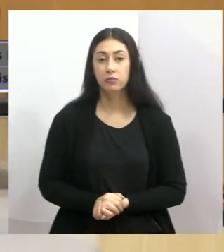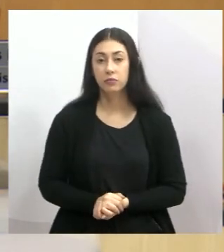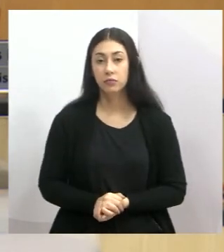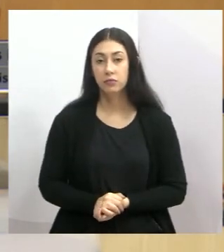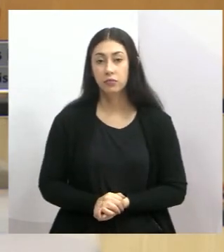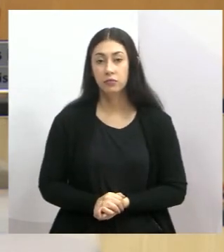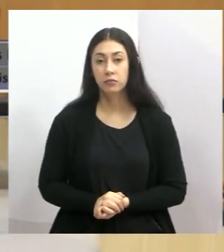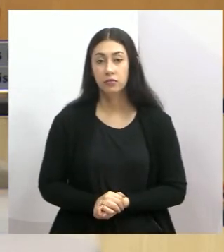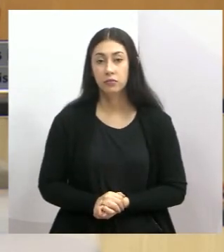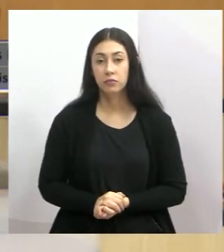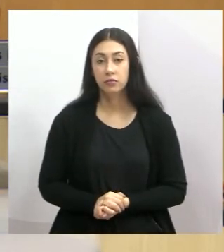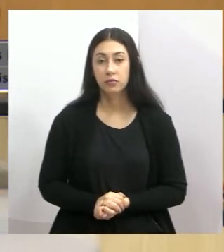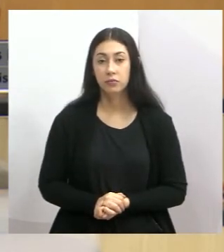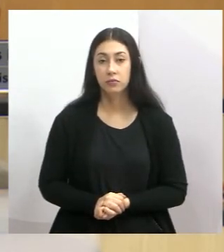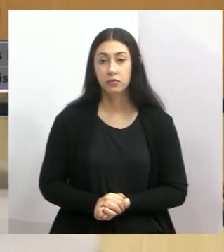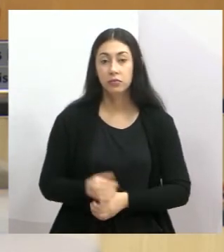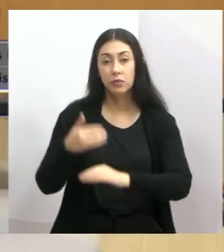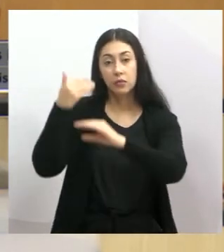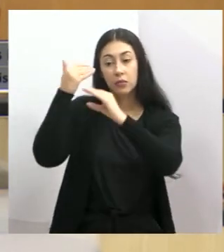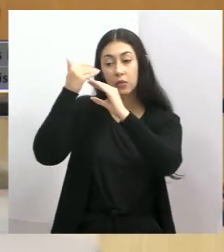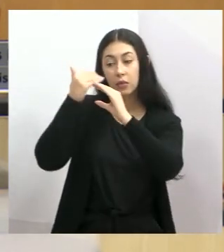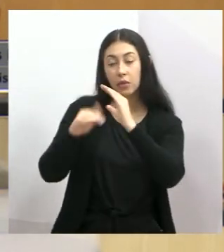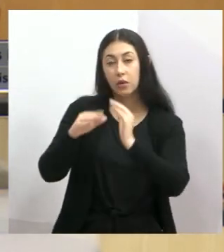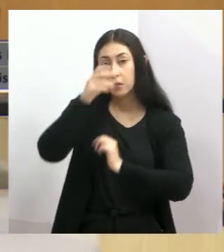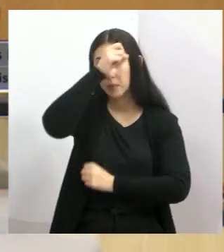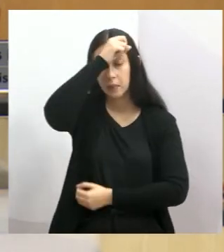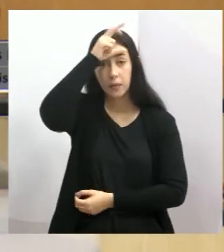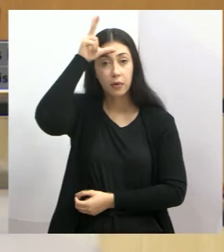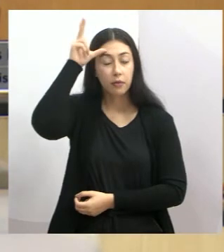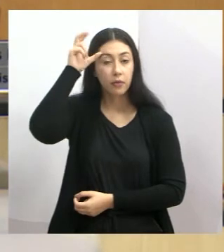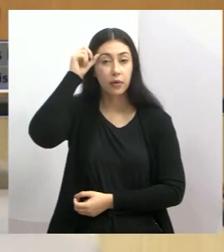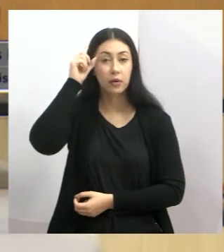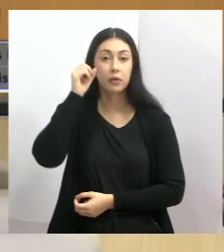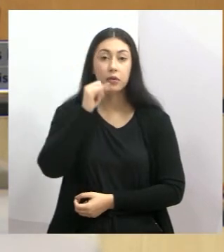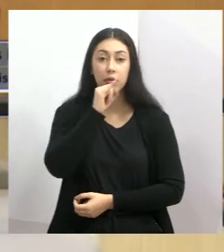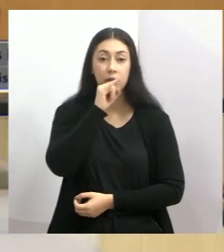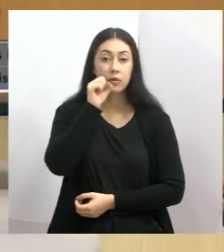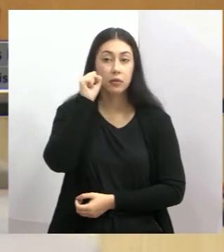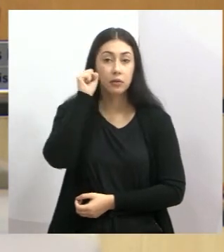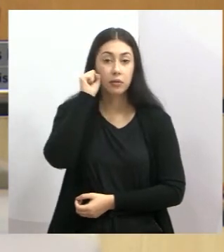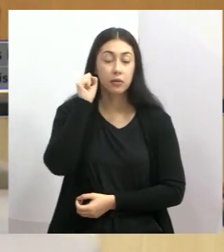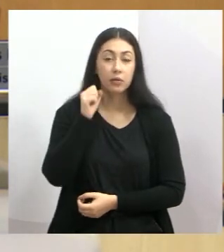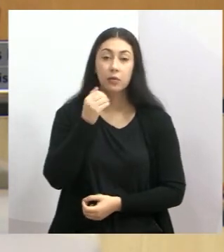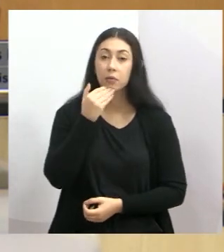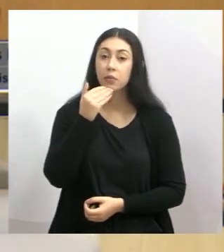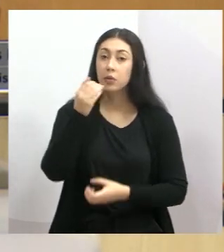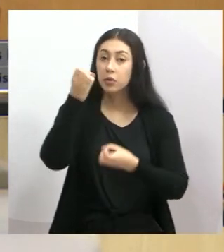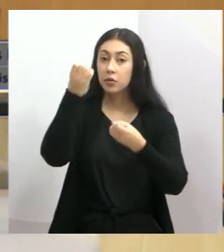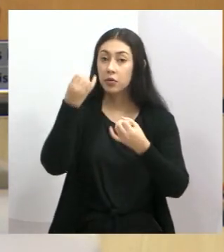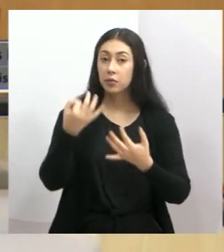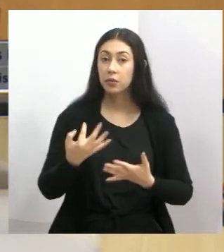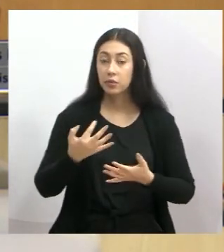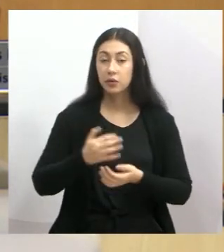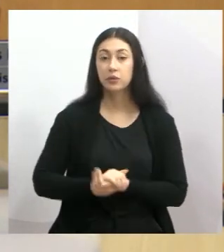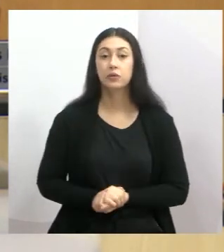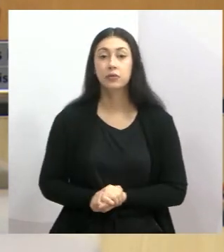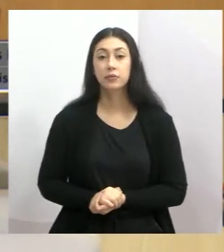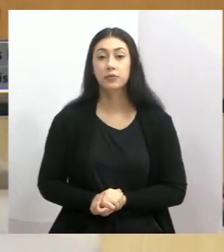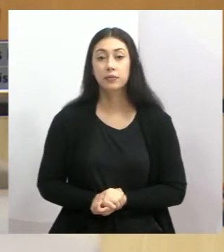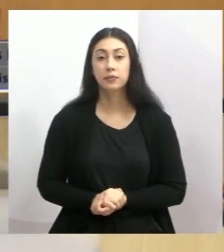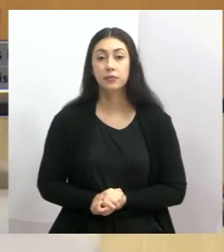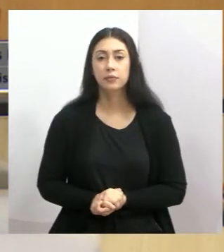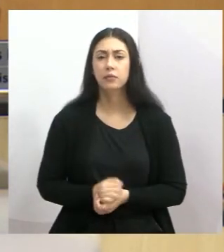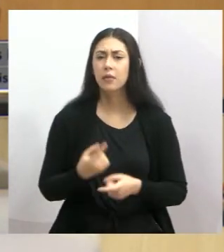regimentais que seja encaminhado ao Senhor Prefeito Municipal de Acari o seguinte pedido informações